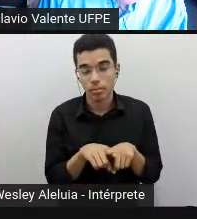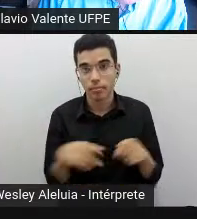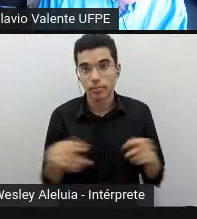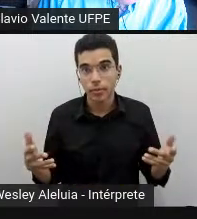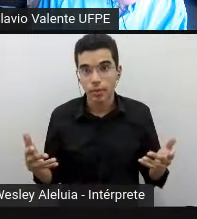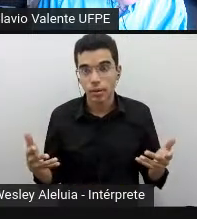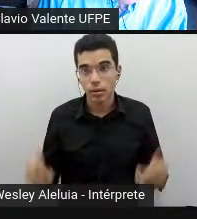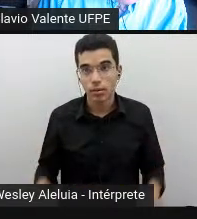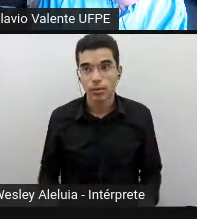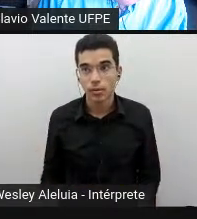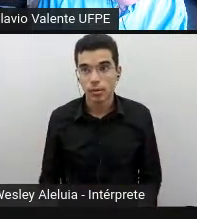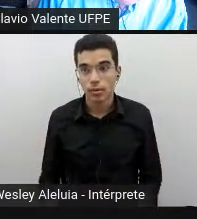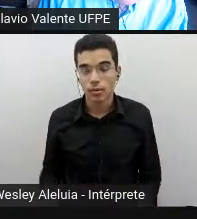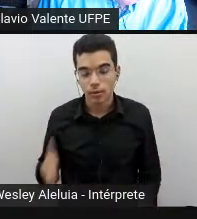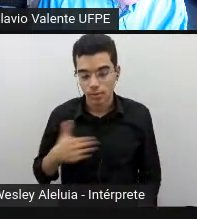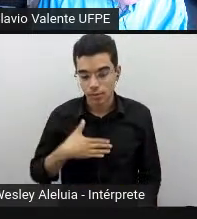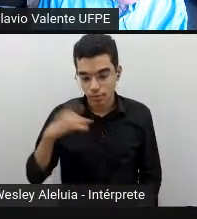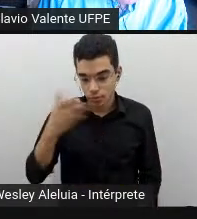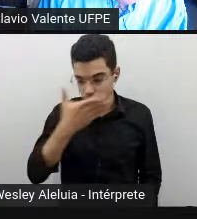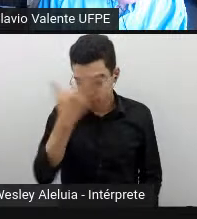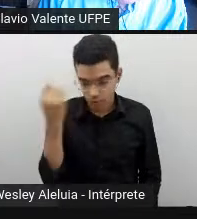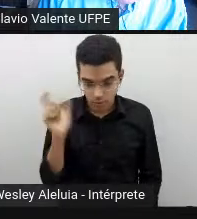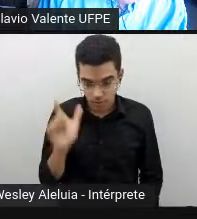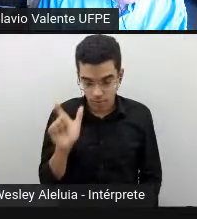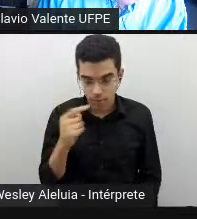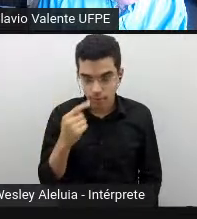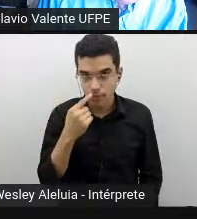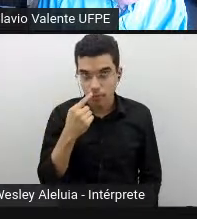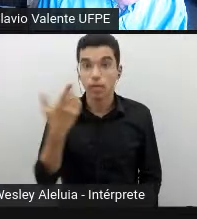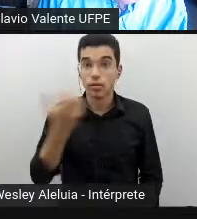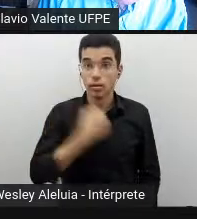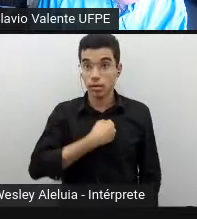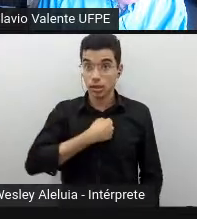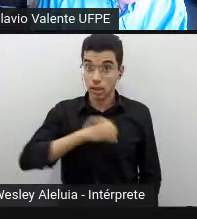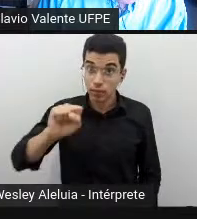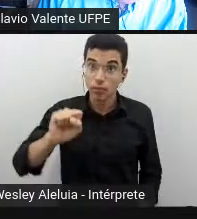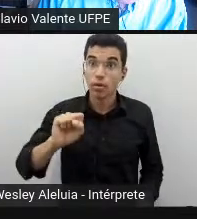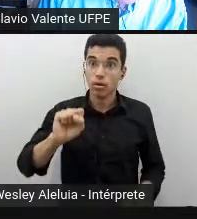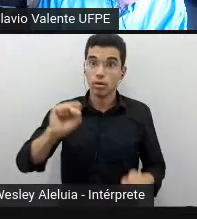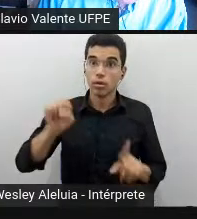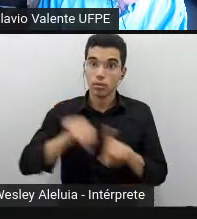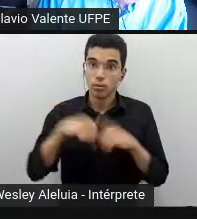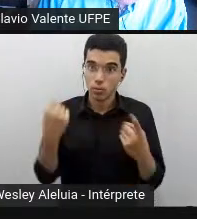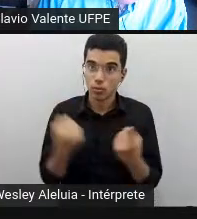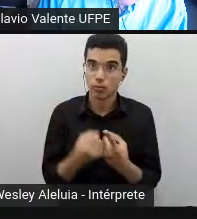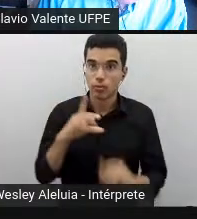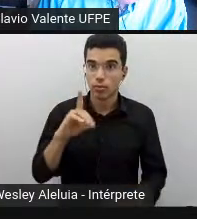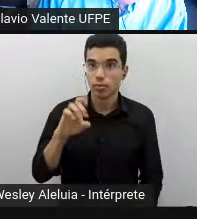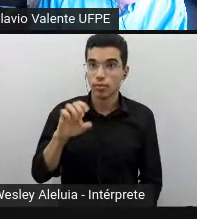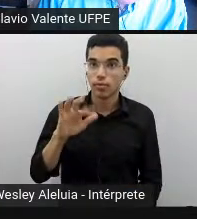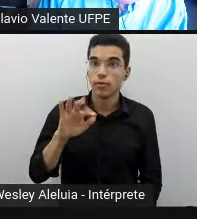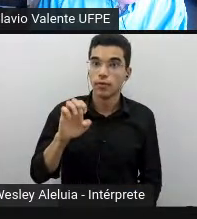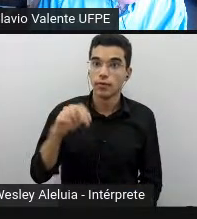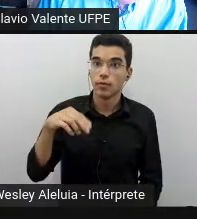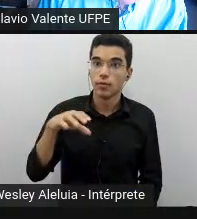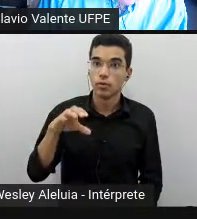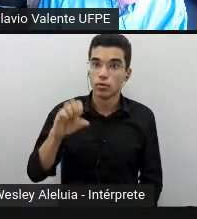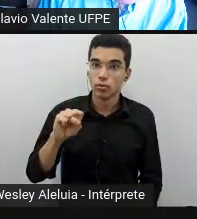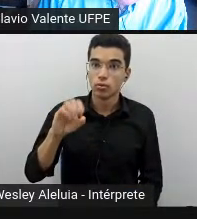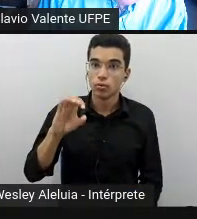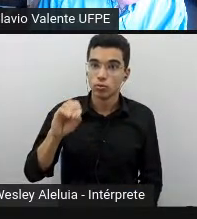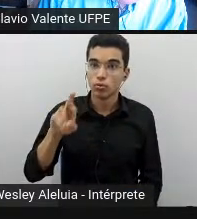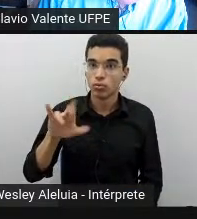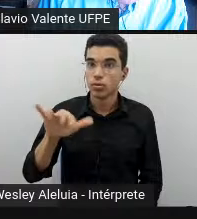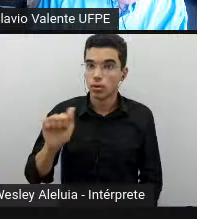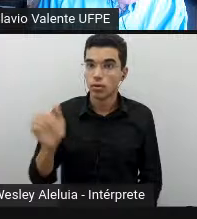meu Deus, sumiu a palavra, da Defensoria Pública, criar mecanismos como conselhos, apoiar conselhos